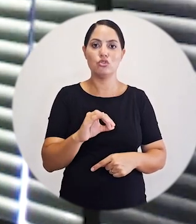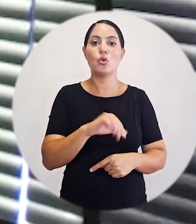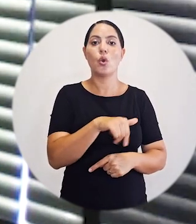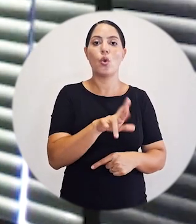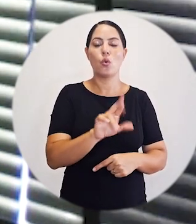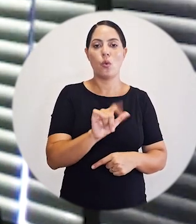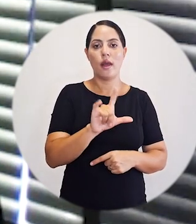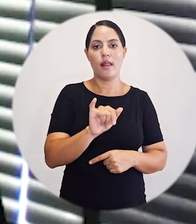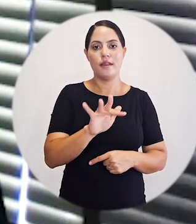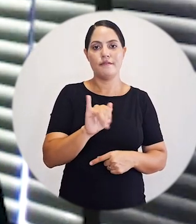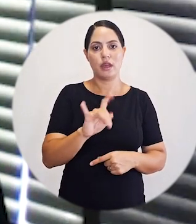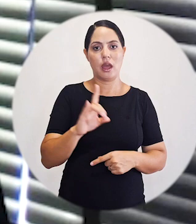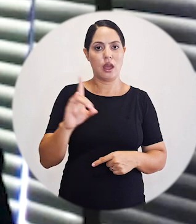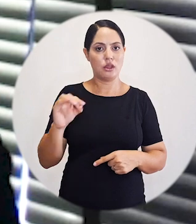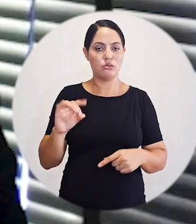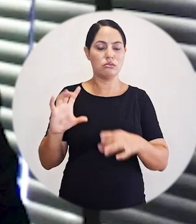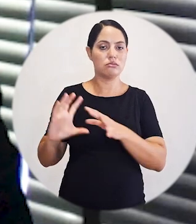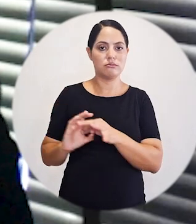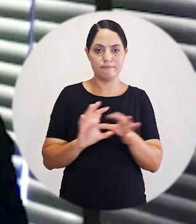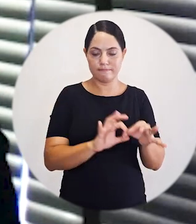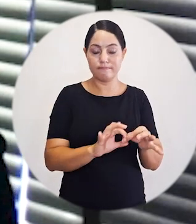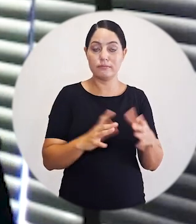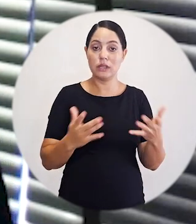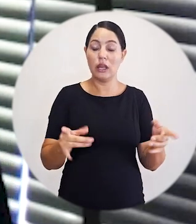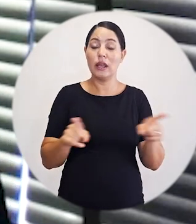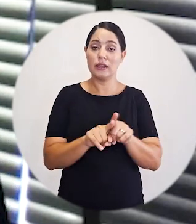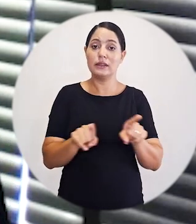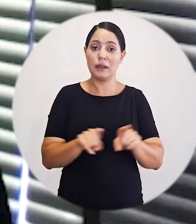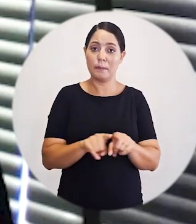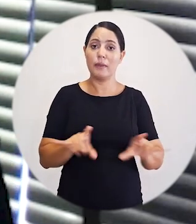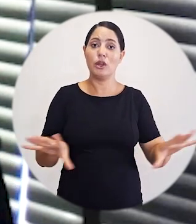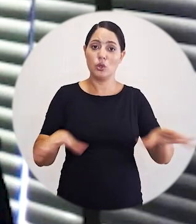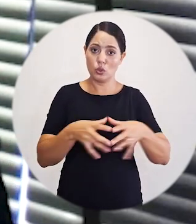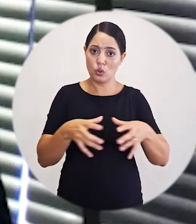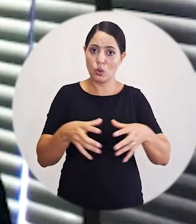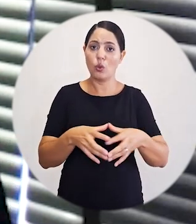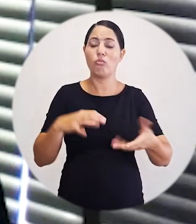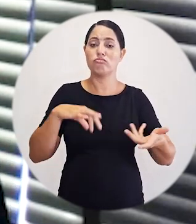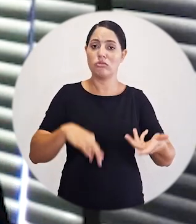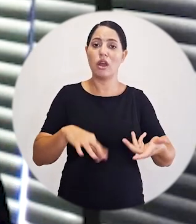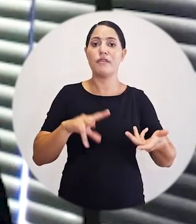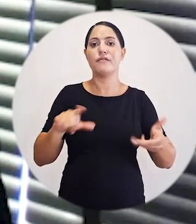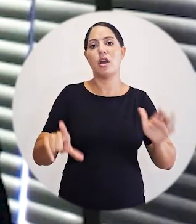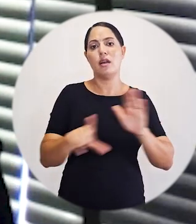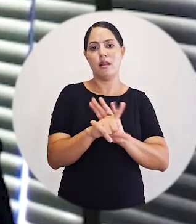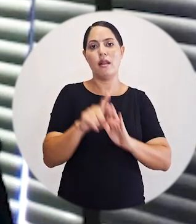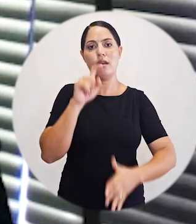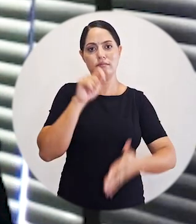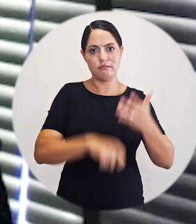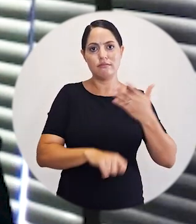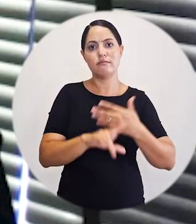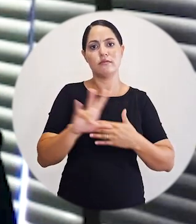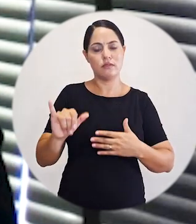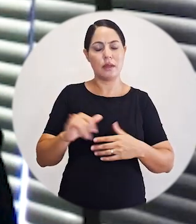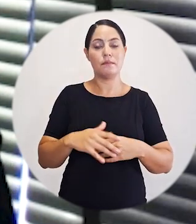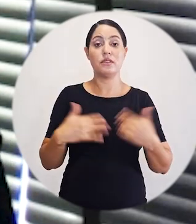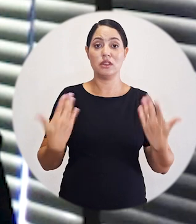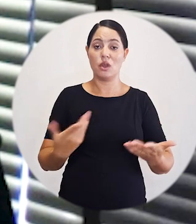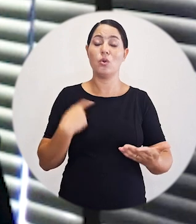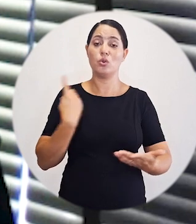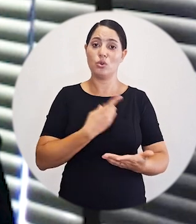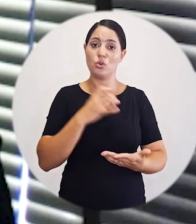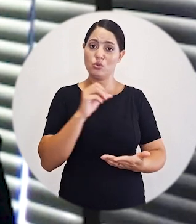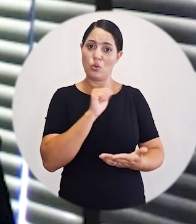na CCJ e está encaminhado pelos trâmites legais administrativos no Congresso Nacional e brevemente vai virar lei. Essa